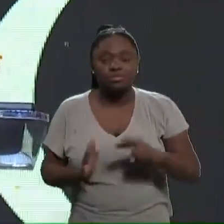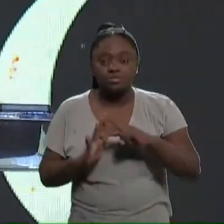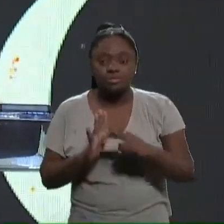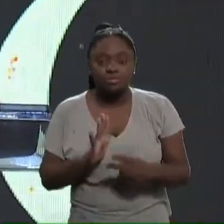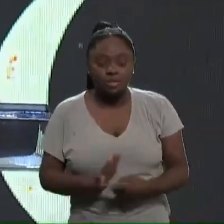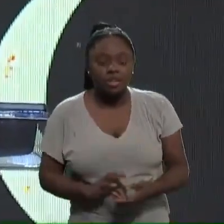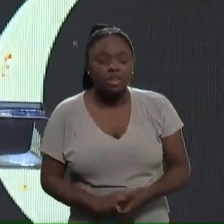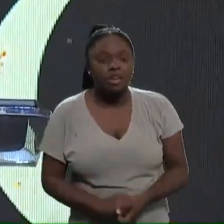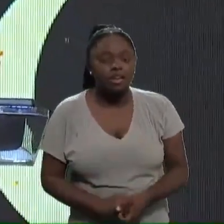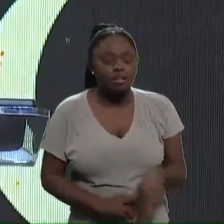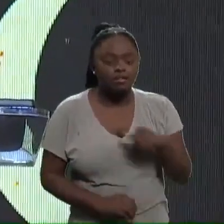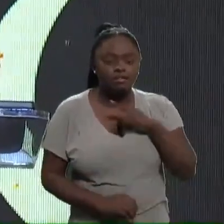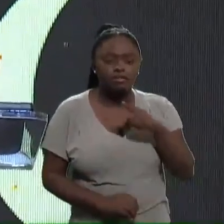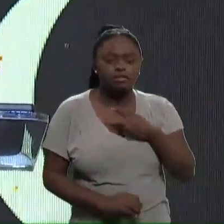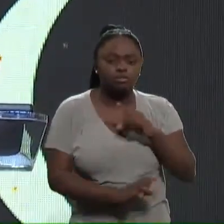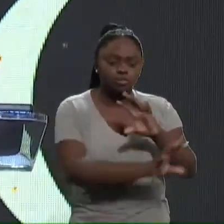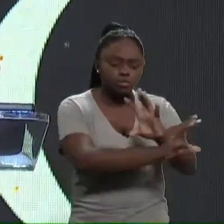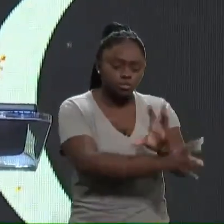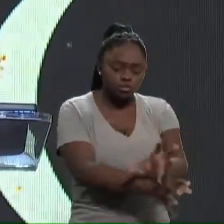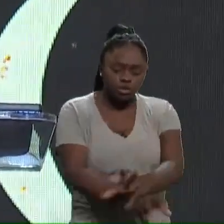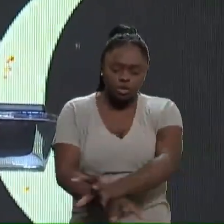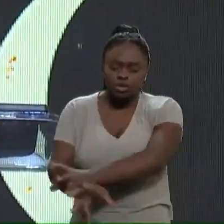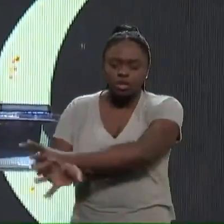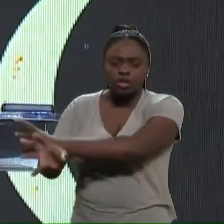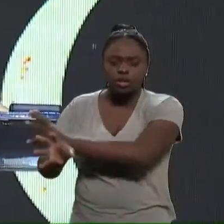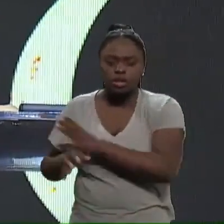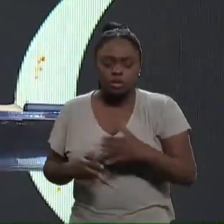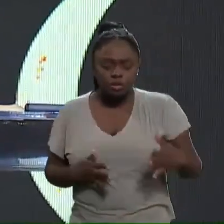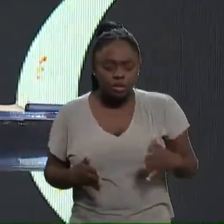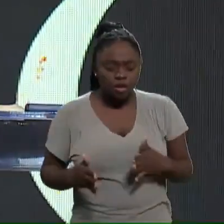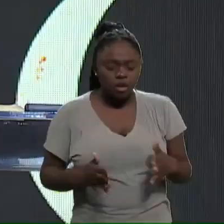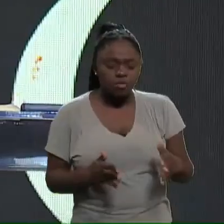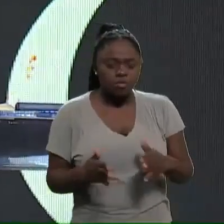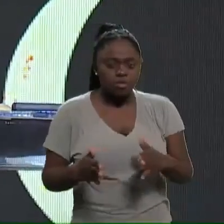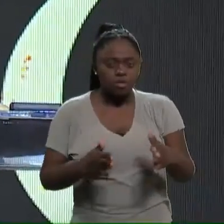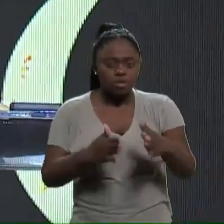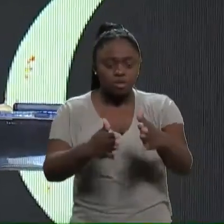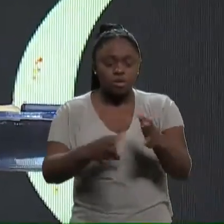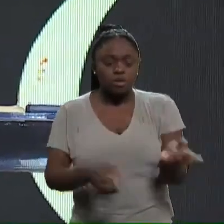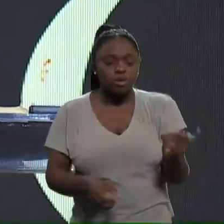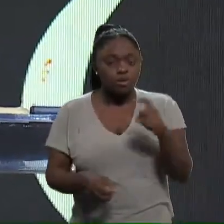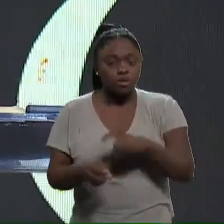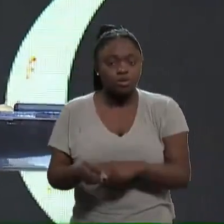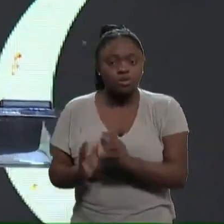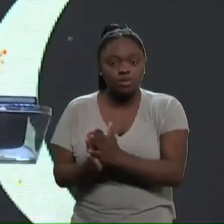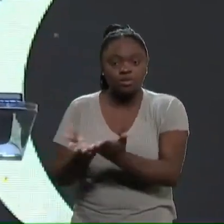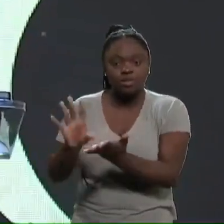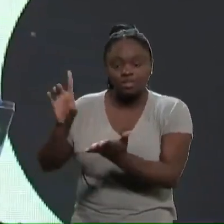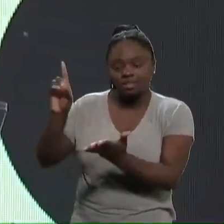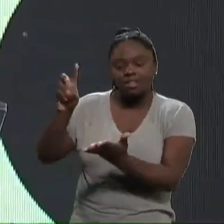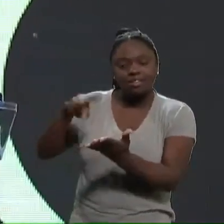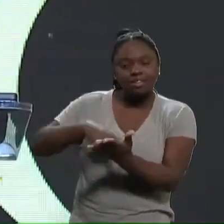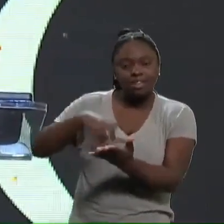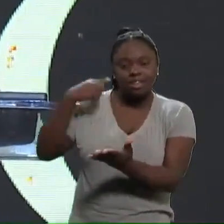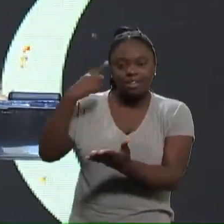Eis que porei um caminho no deserto. E volto para a Bíblia em espanhol. O povo vai sair daqui querendo ler a Bíblia em espanhol.